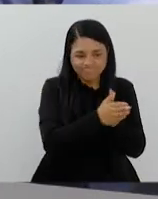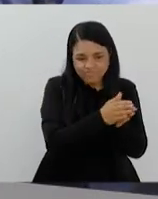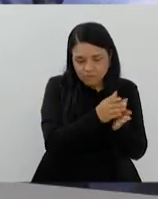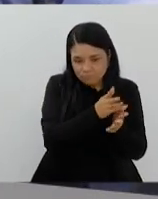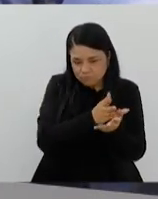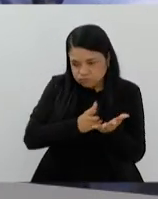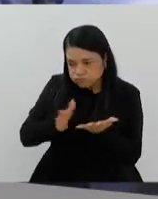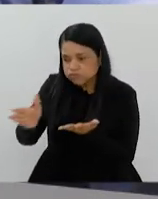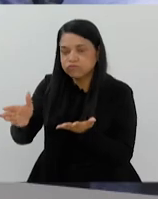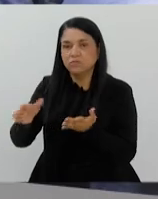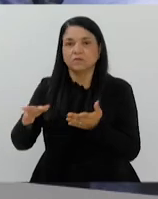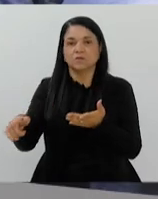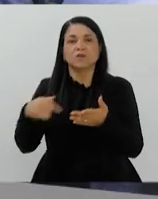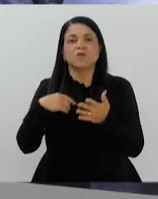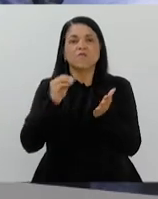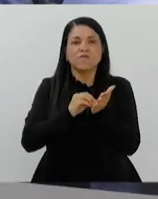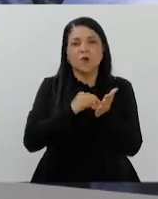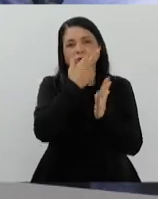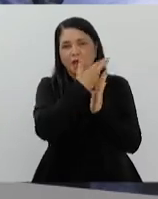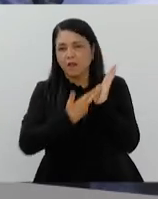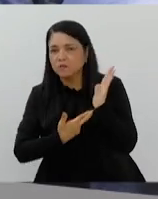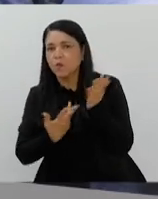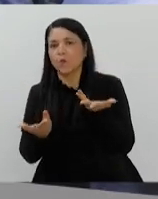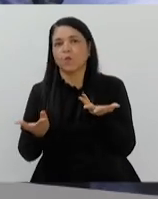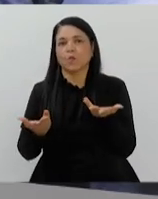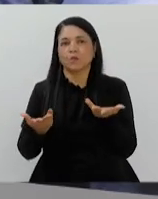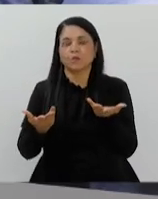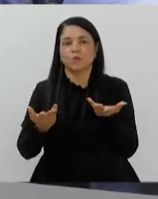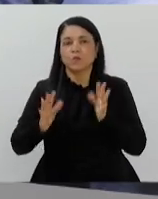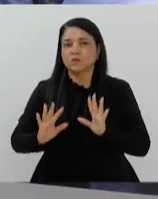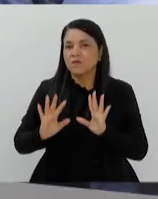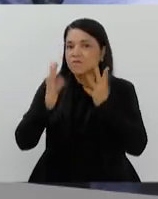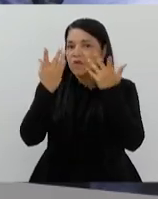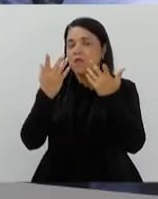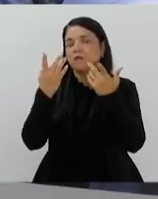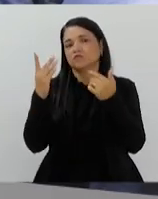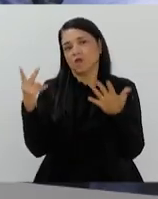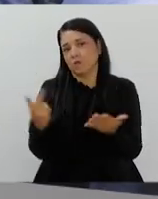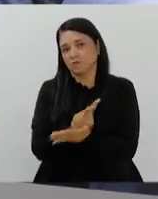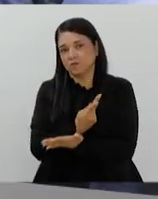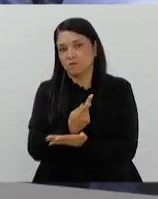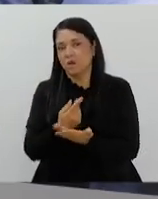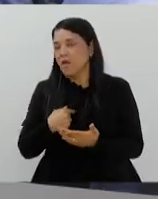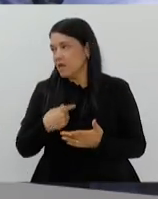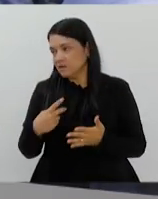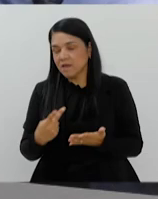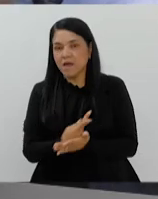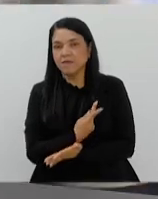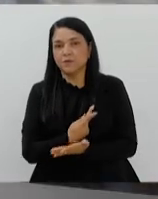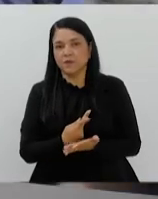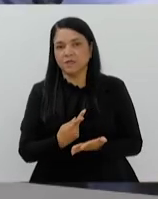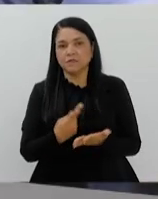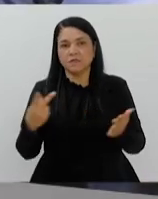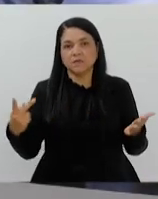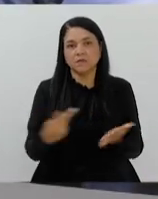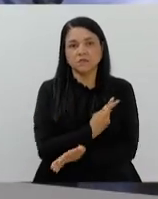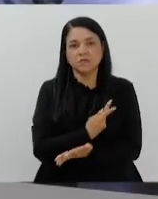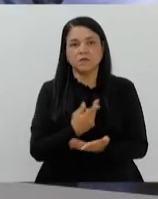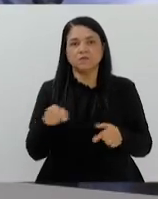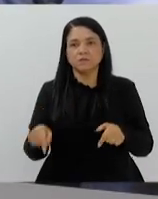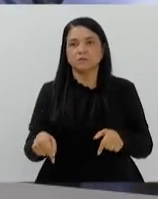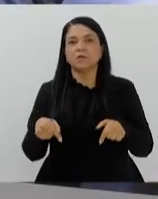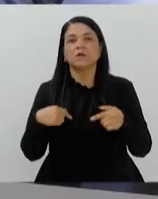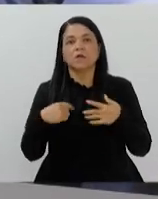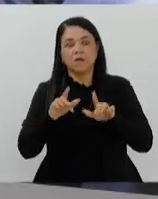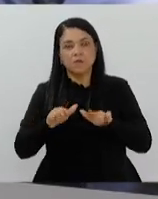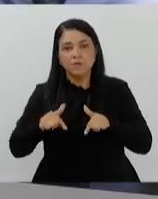no processo e a falta dos relatórios enfim ah os eventos que foram feitos etc Há muitos questionamentos a se fazer que é